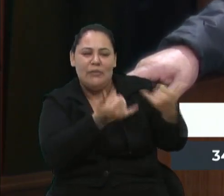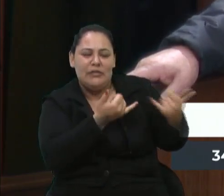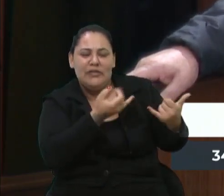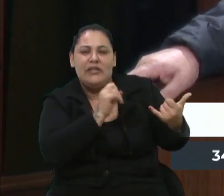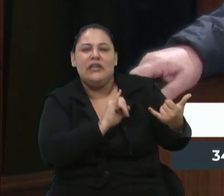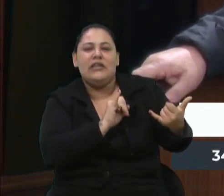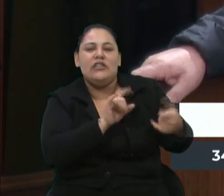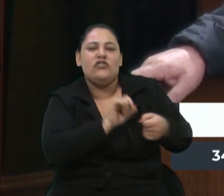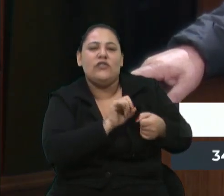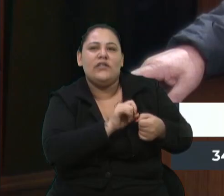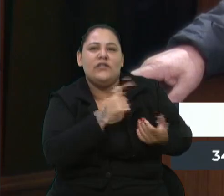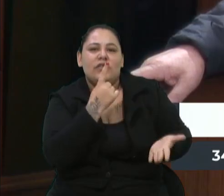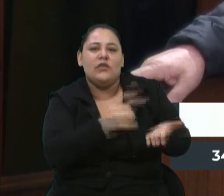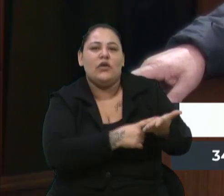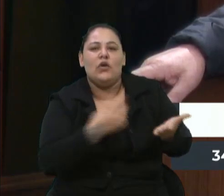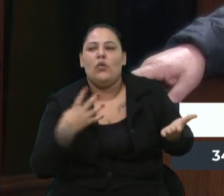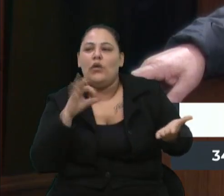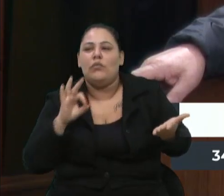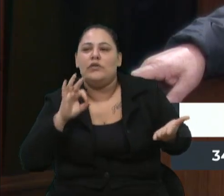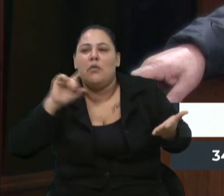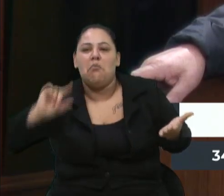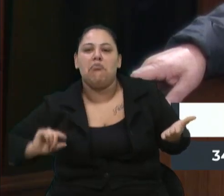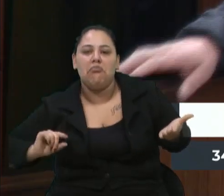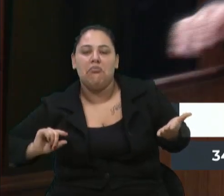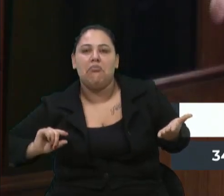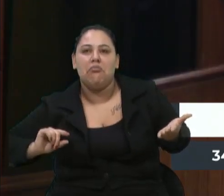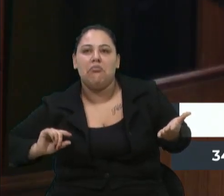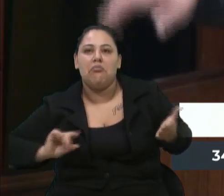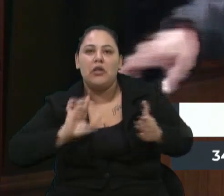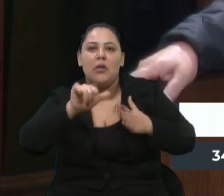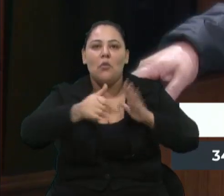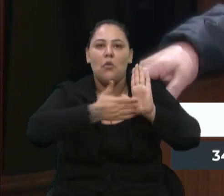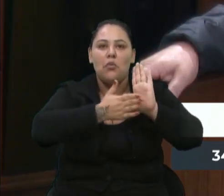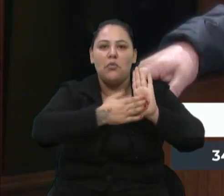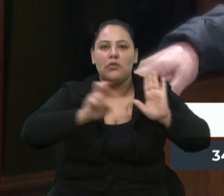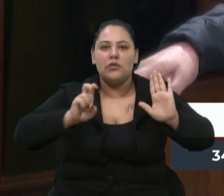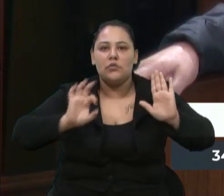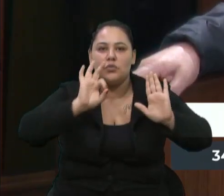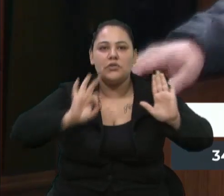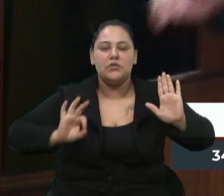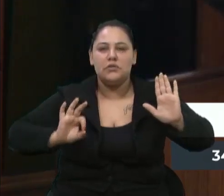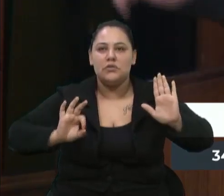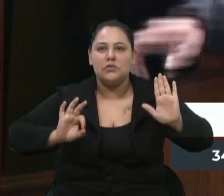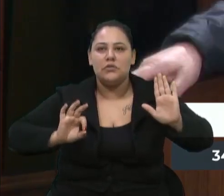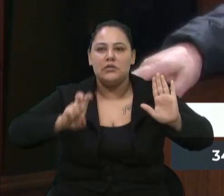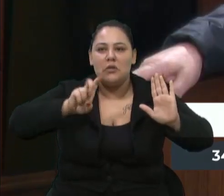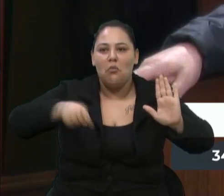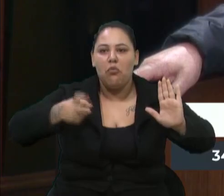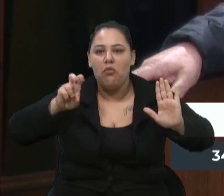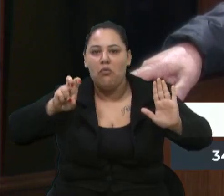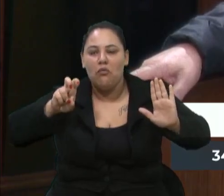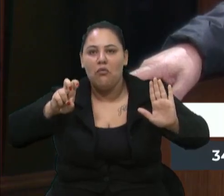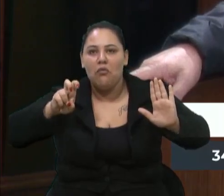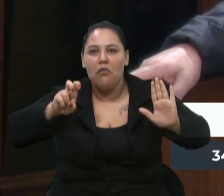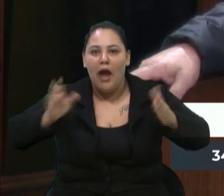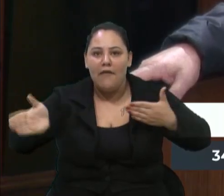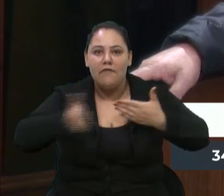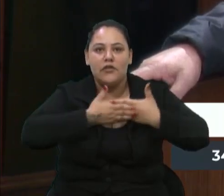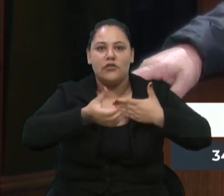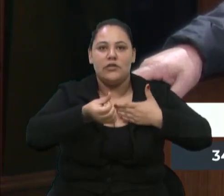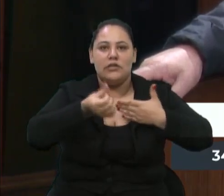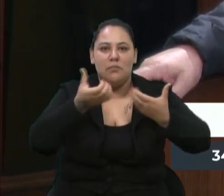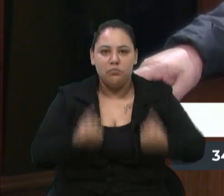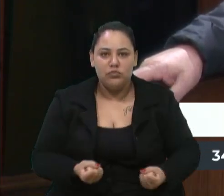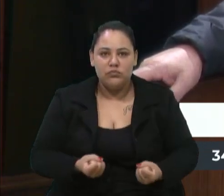os menos de 4%, depois veio a proposta de 5%, 5,5%, quando fechou